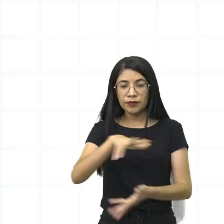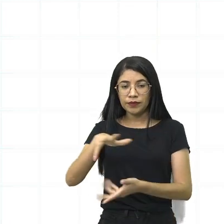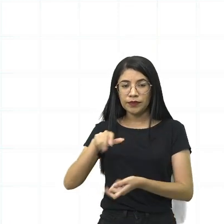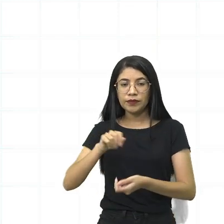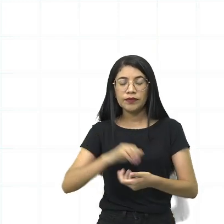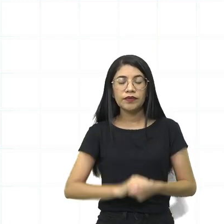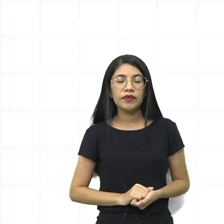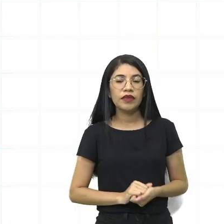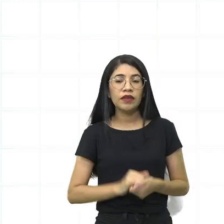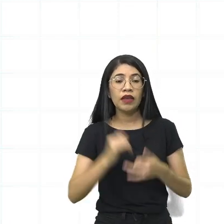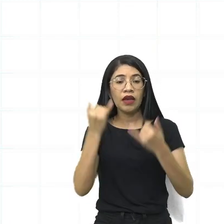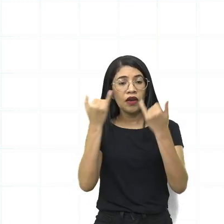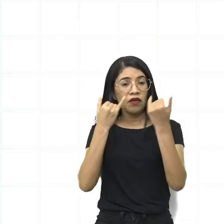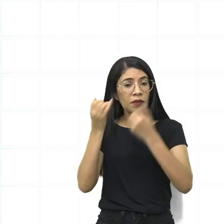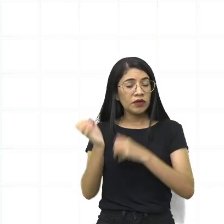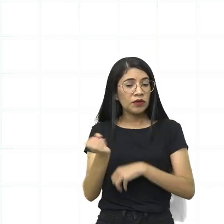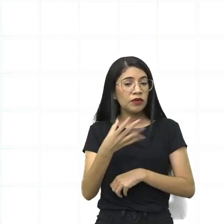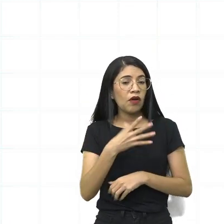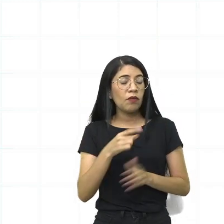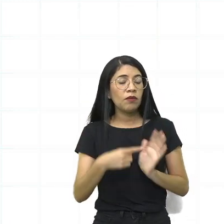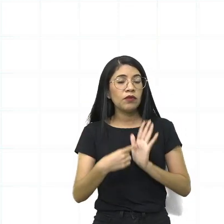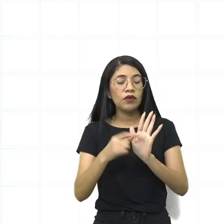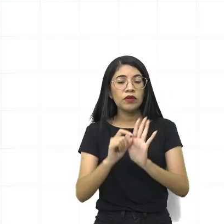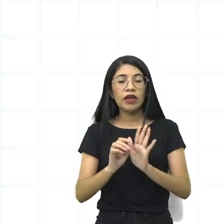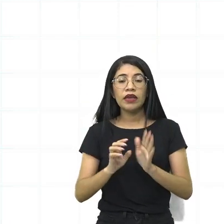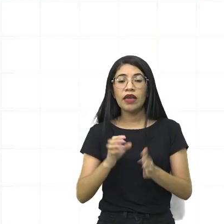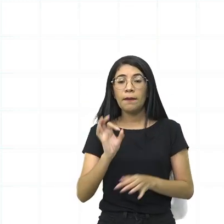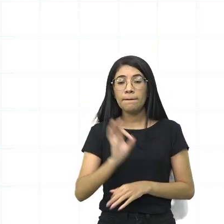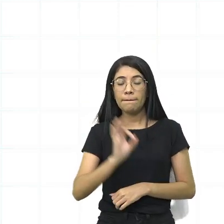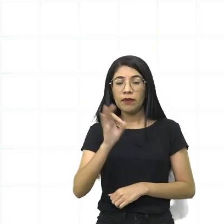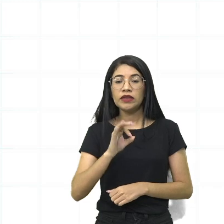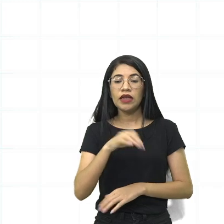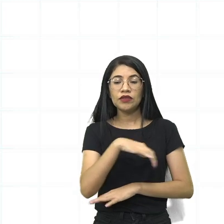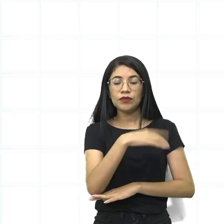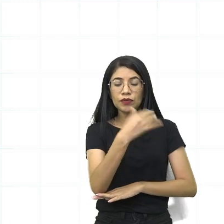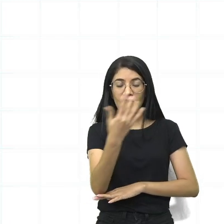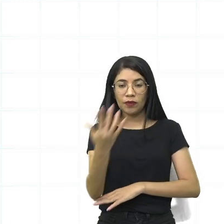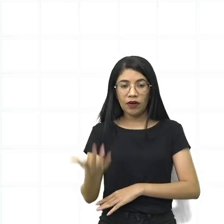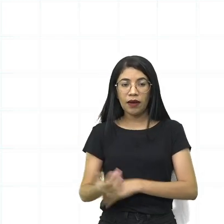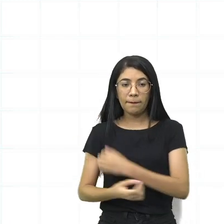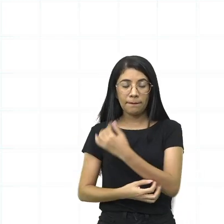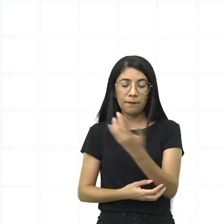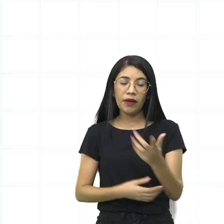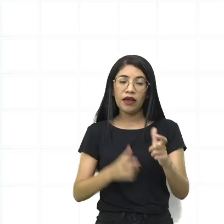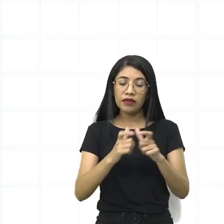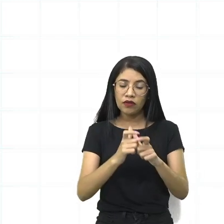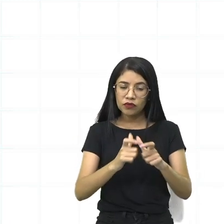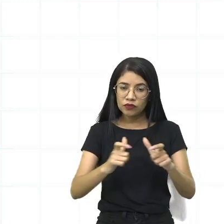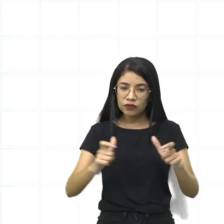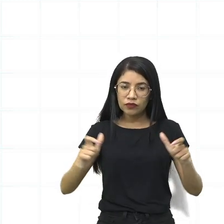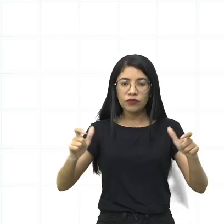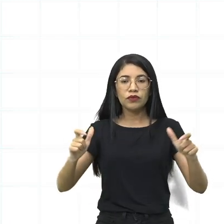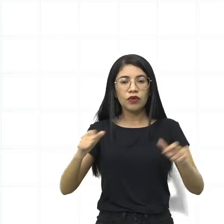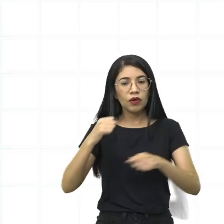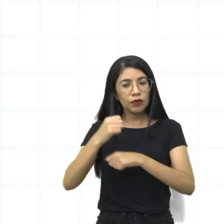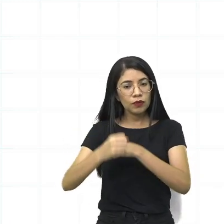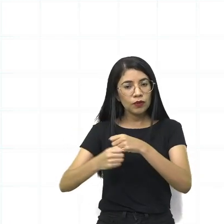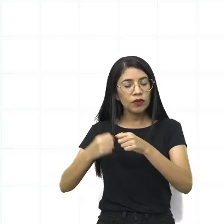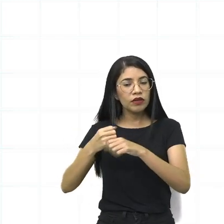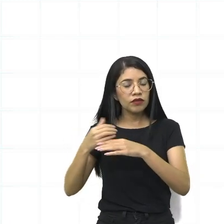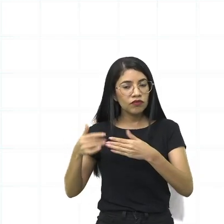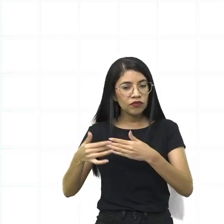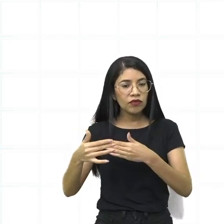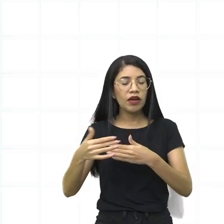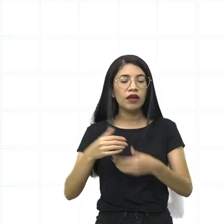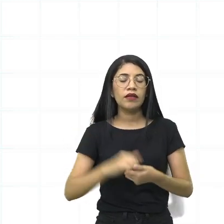Dados recentes indicam que a taxa de desmatamento na região aumentou nos últimos anos, ameaçando